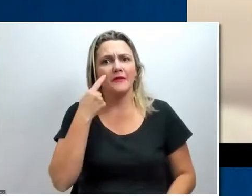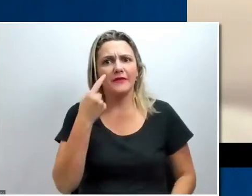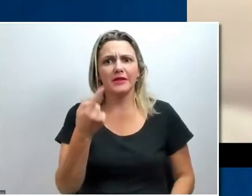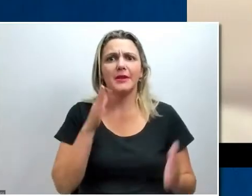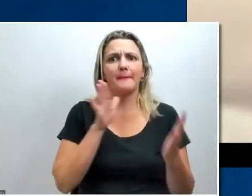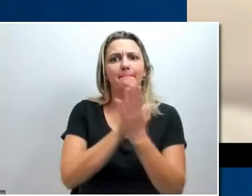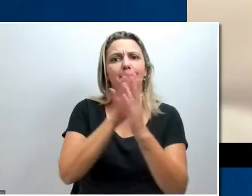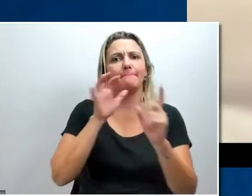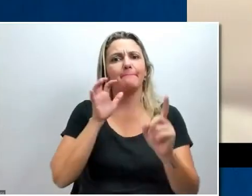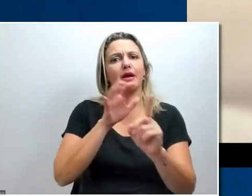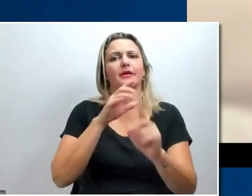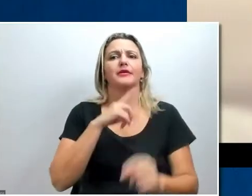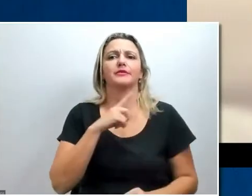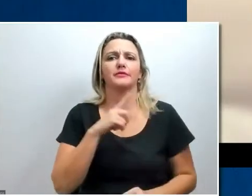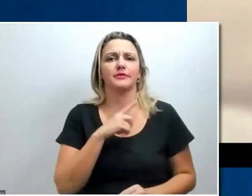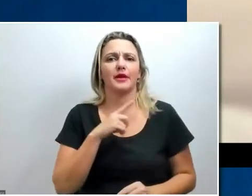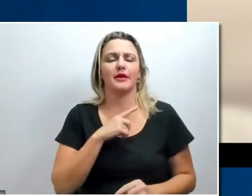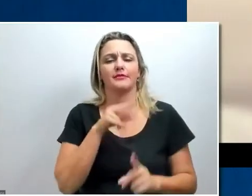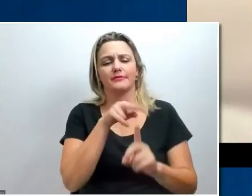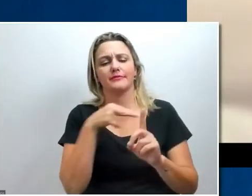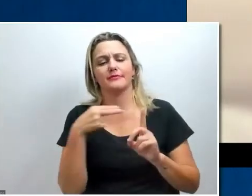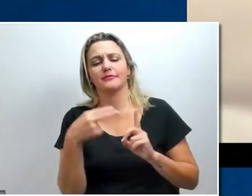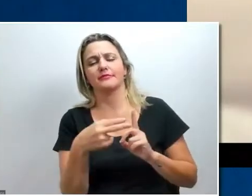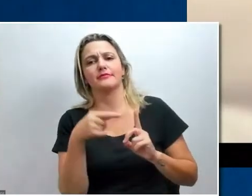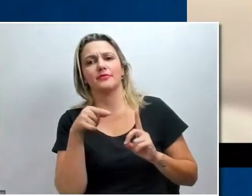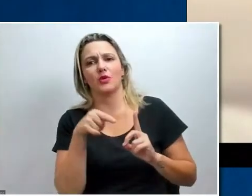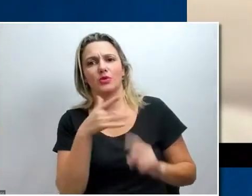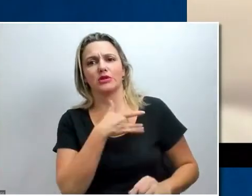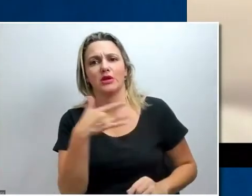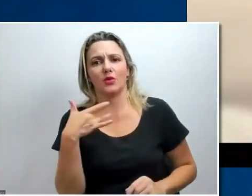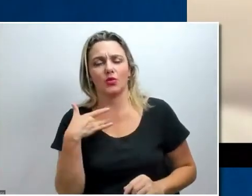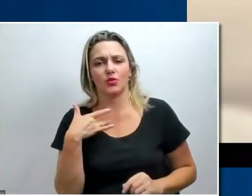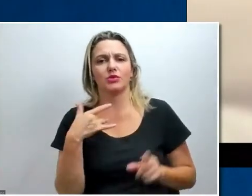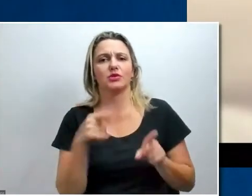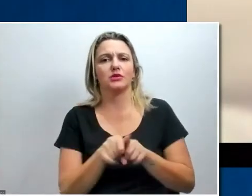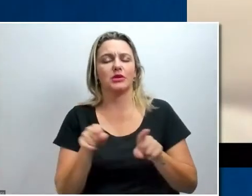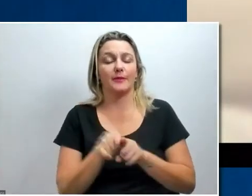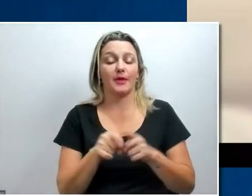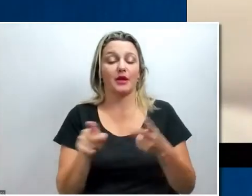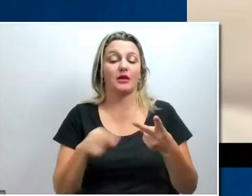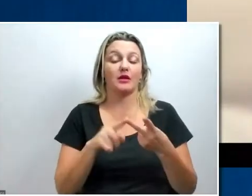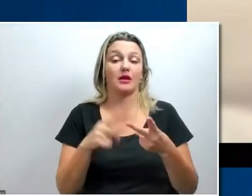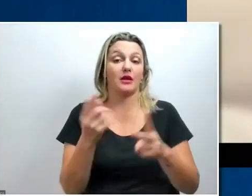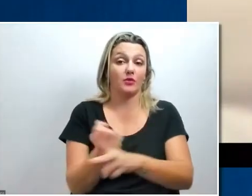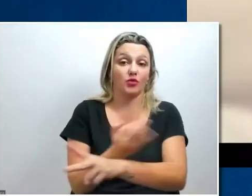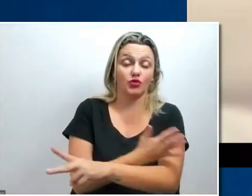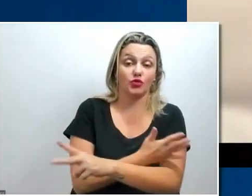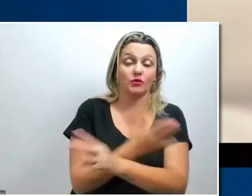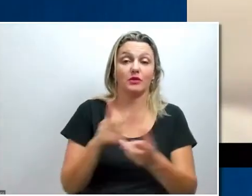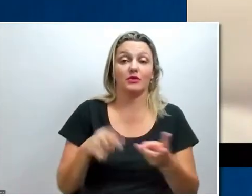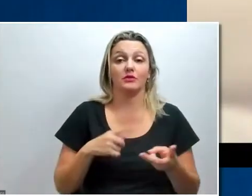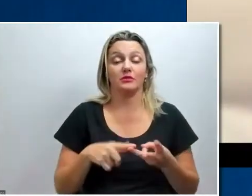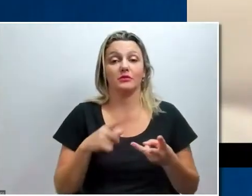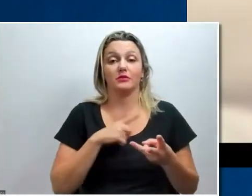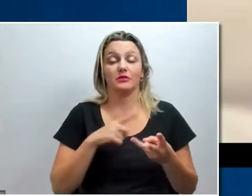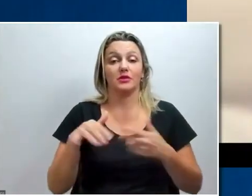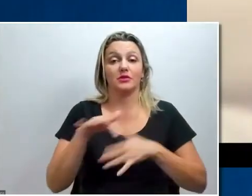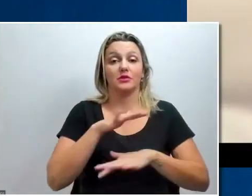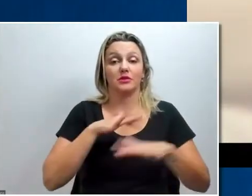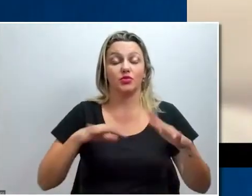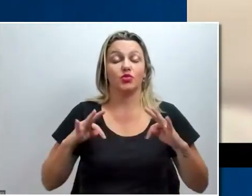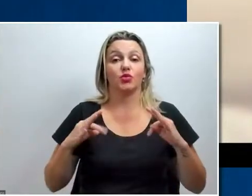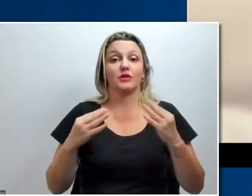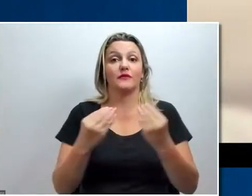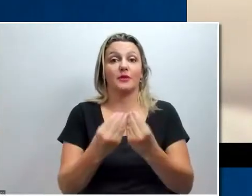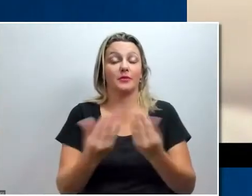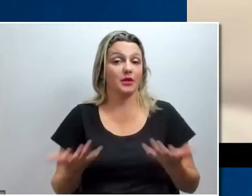não somente do ponto de vista, né, de saúde, do ponto de vista emocional, de algo que envolve que afeta toda a família, né,